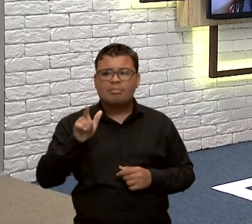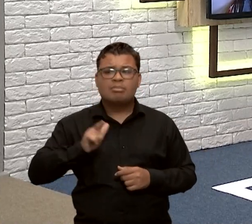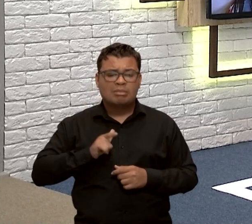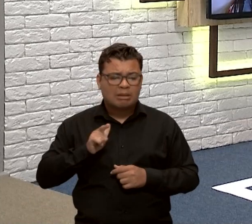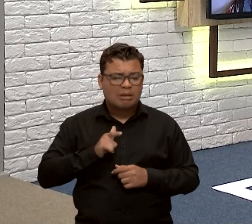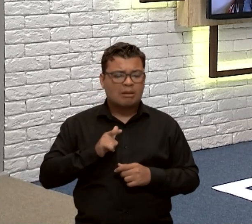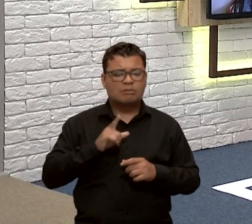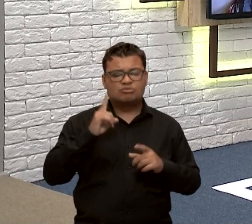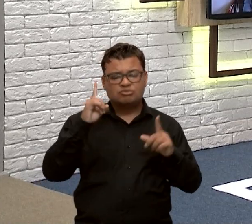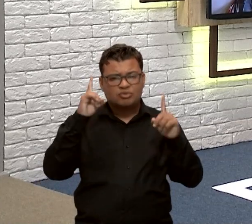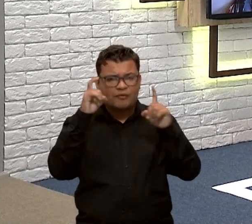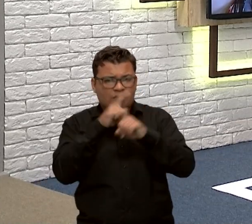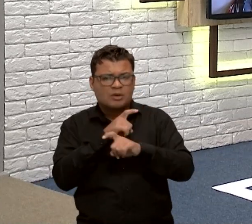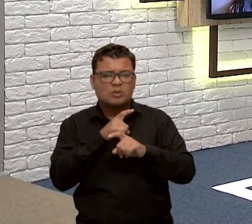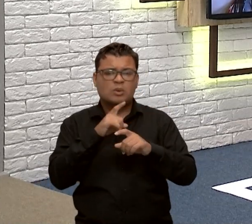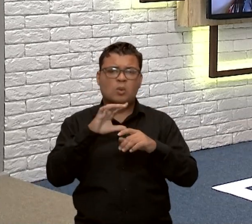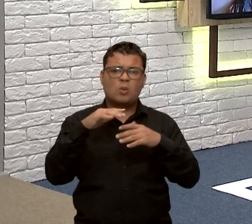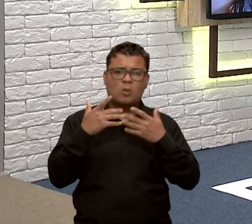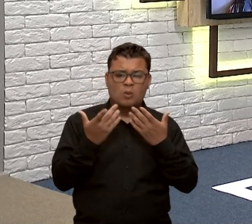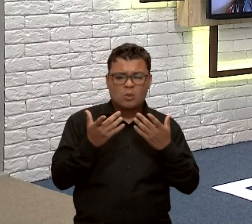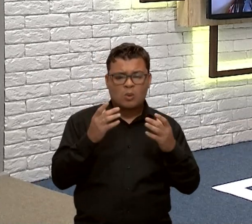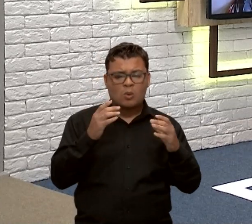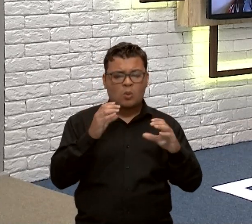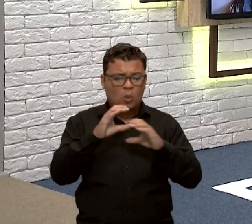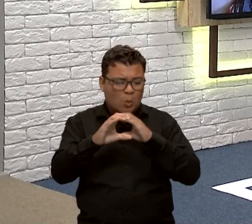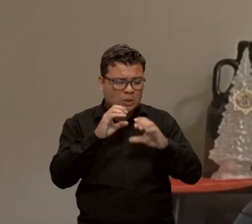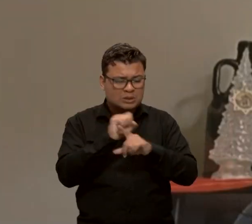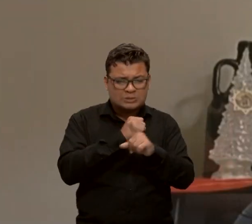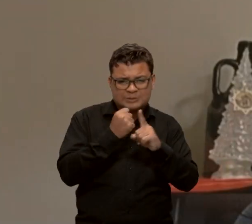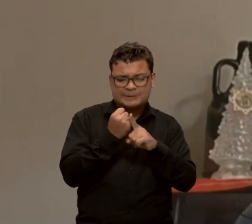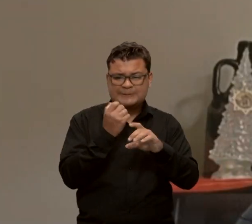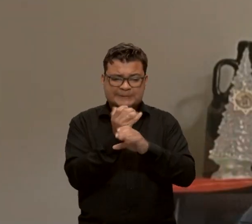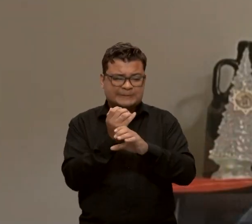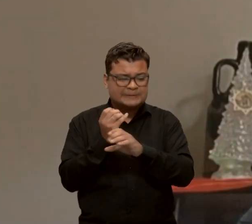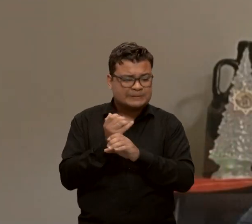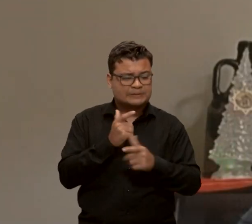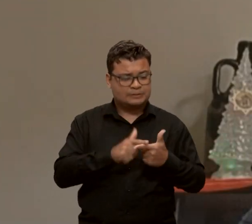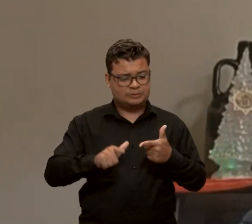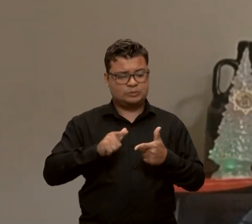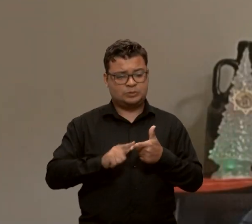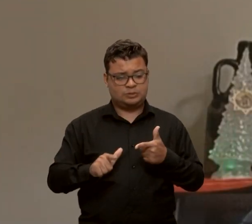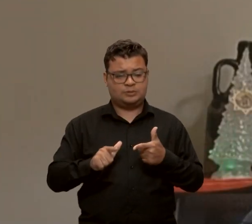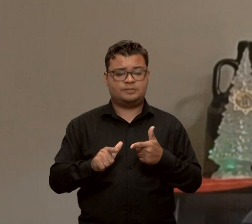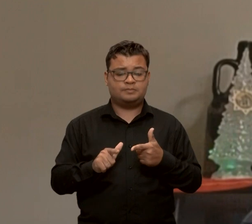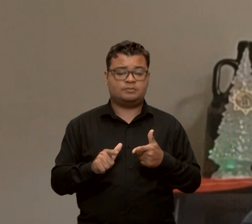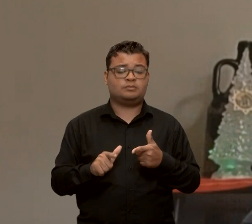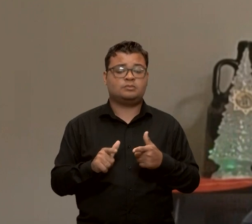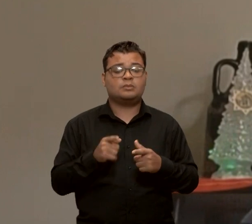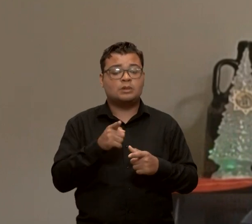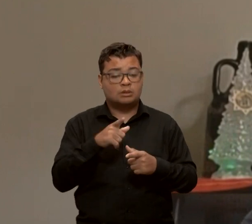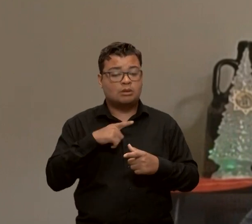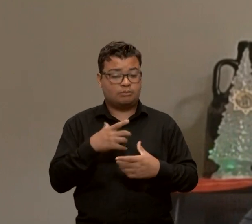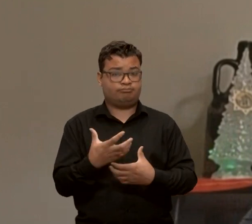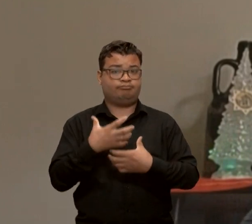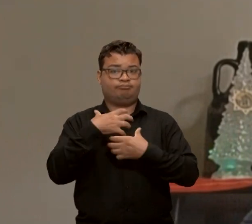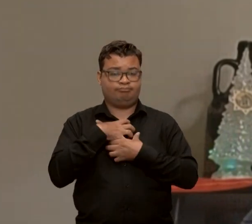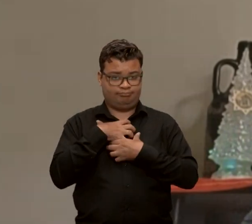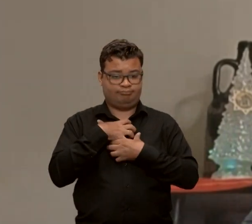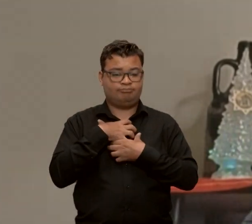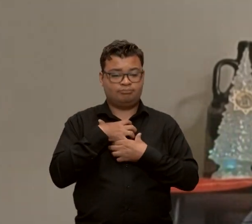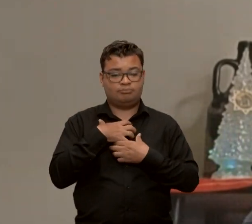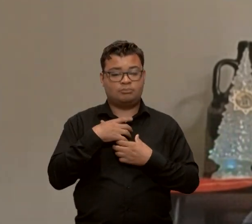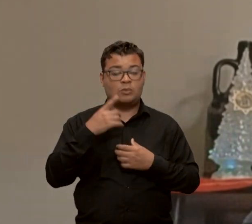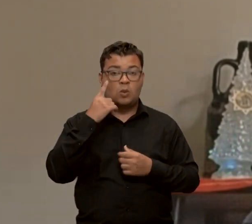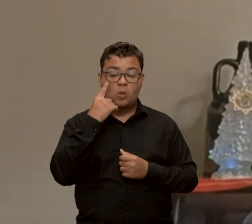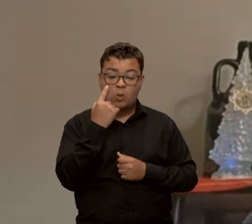alguma alteração na comunicação social. O processo de comunicação, ele envolve os nossos sentidos, né? Envolve